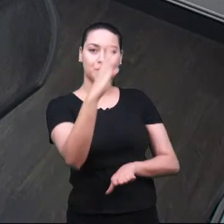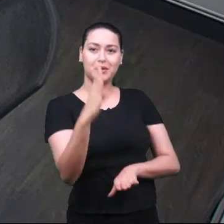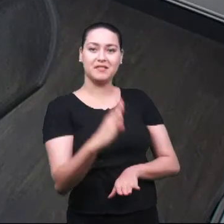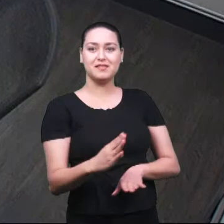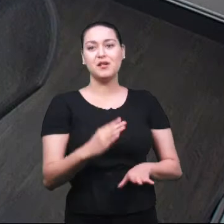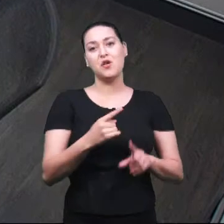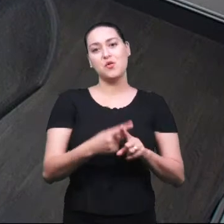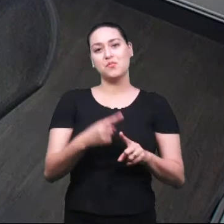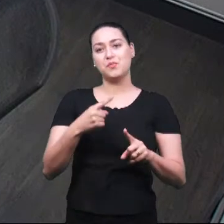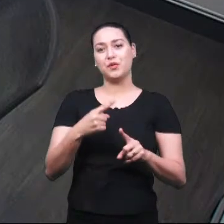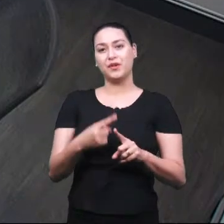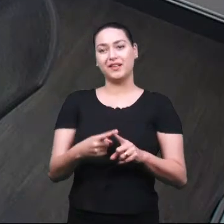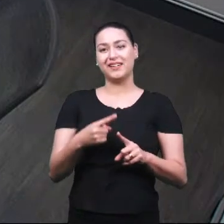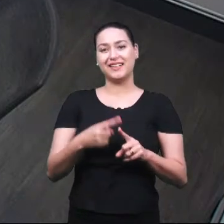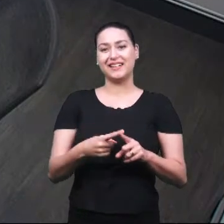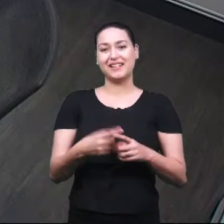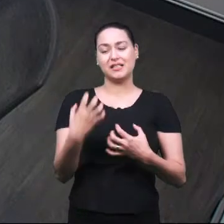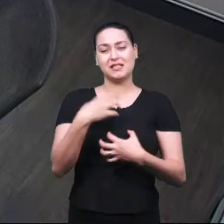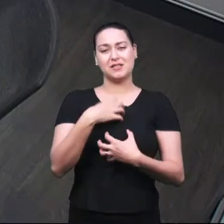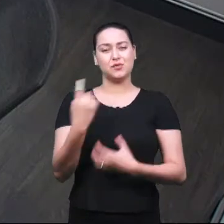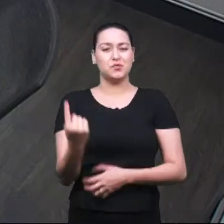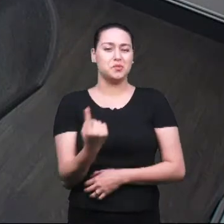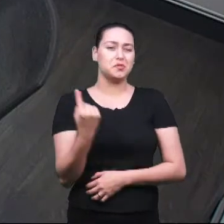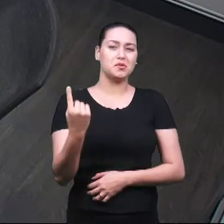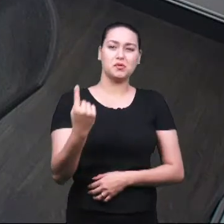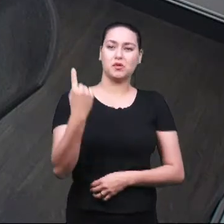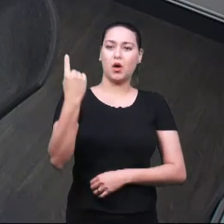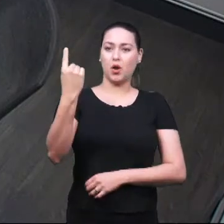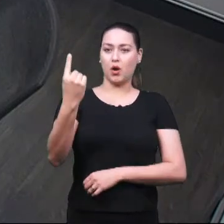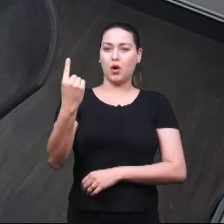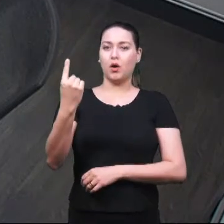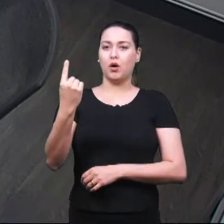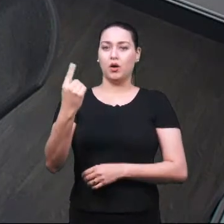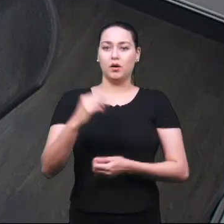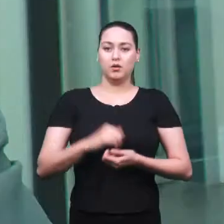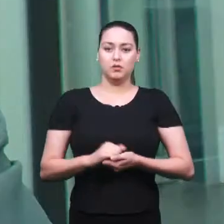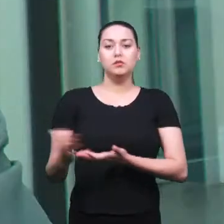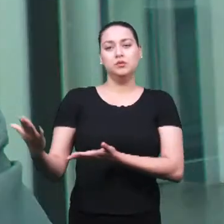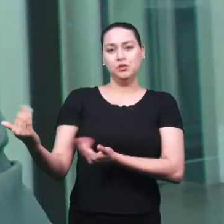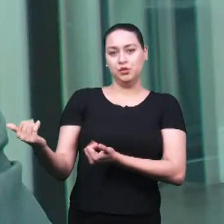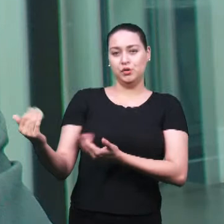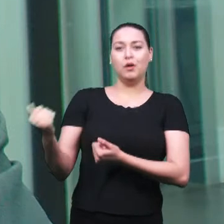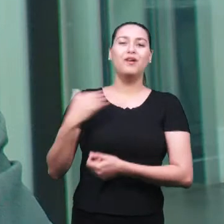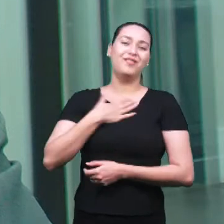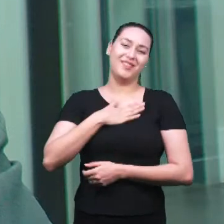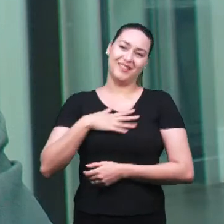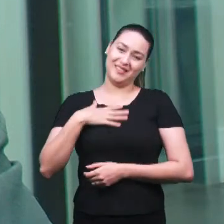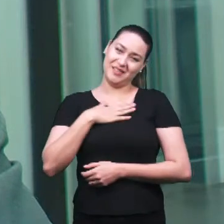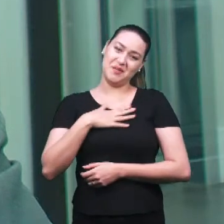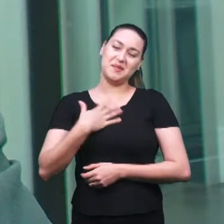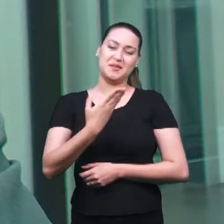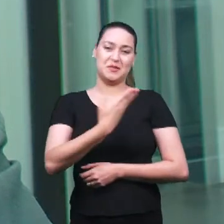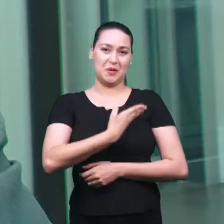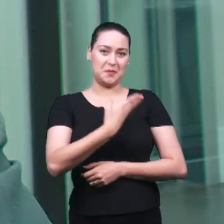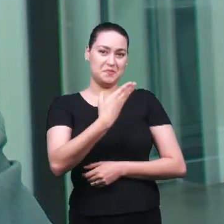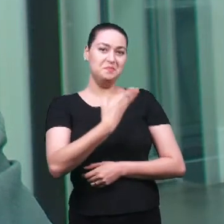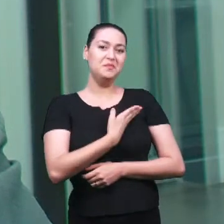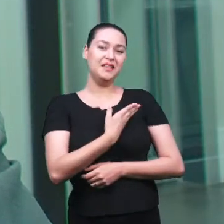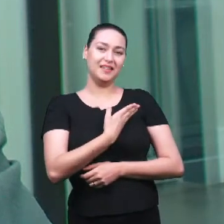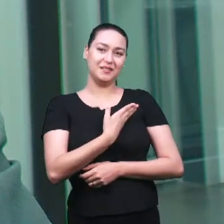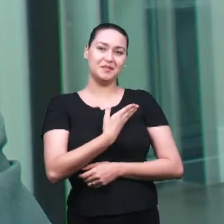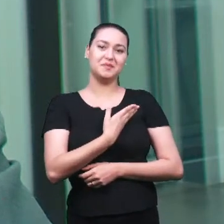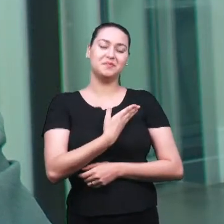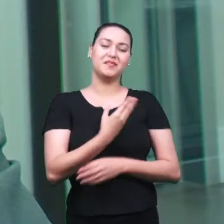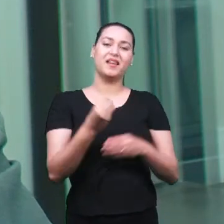porque ela estava se sentindo muito só e jovem gosta muito de ter amizades de jovens